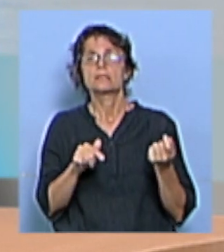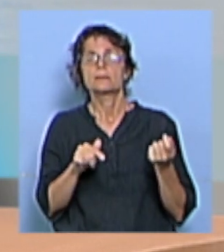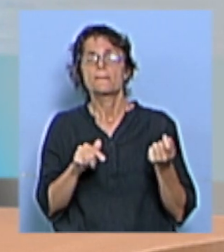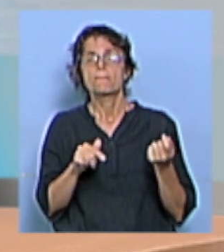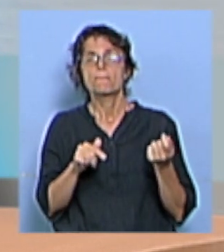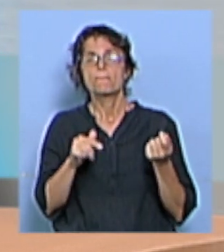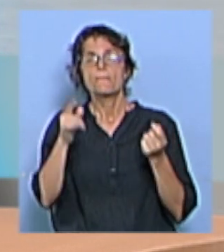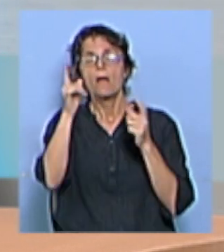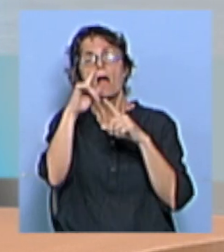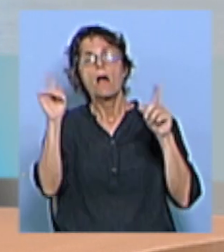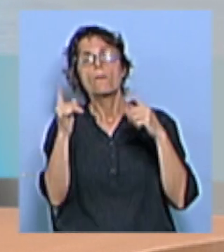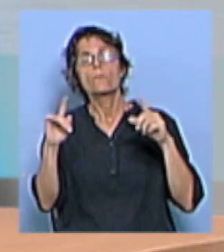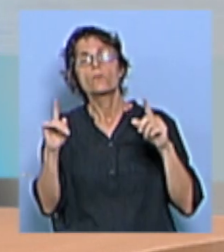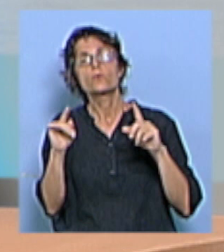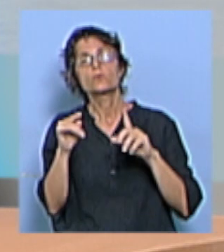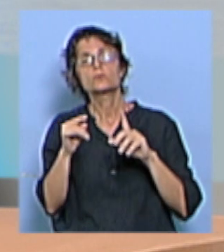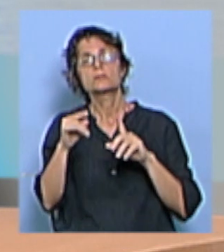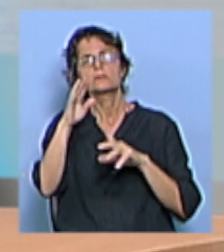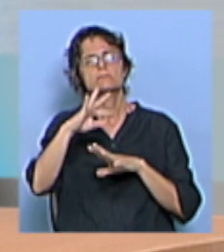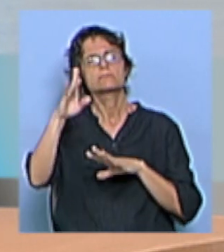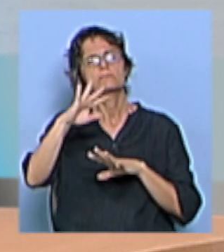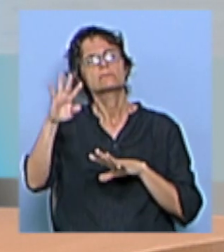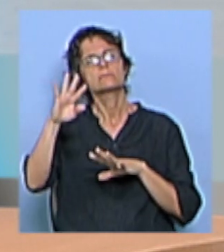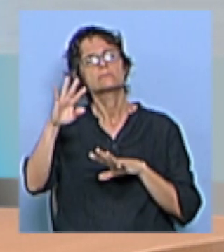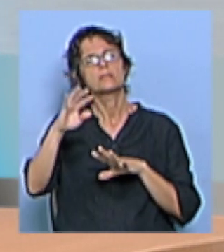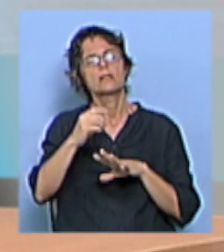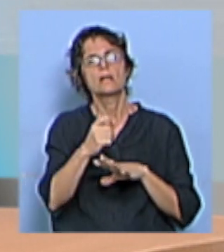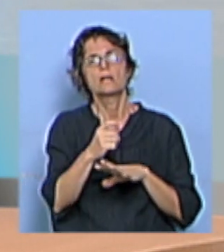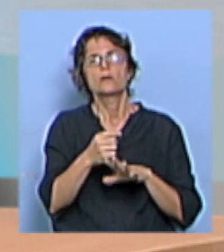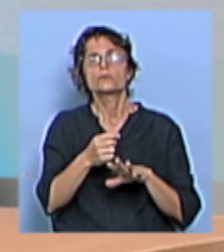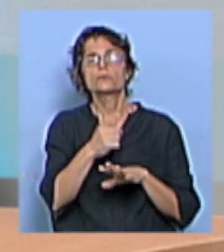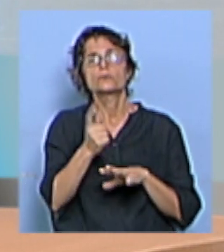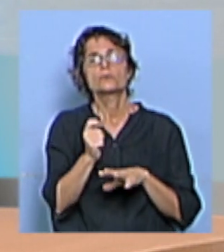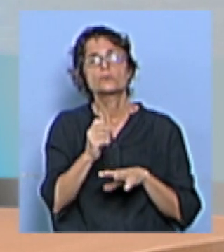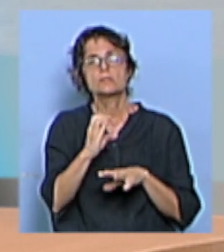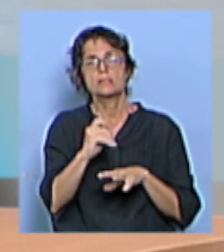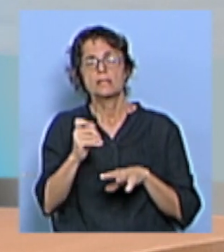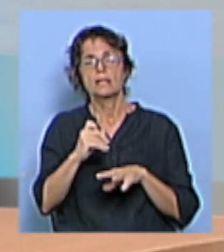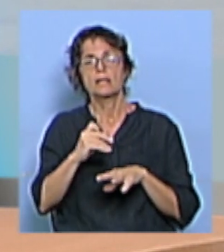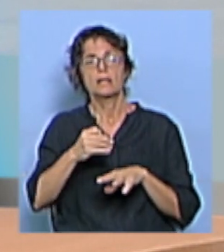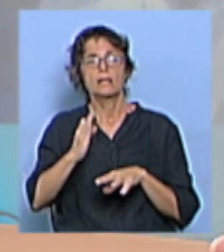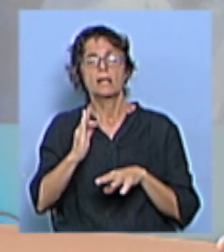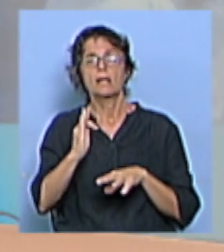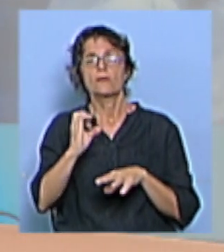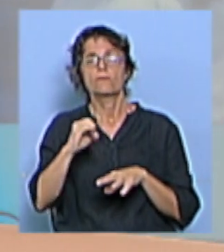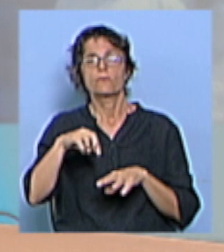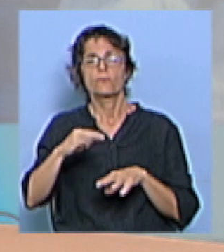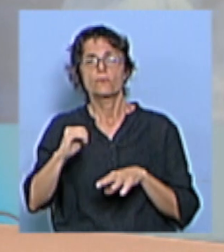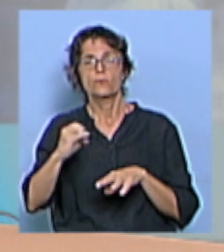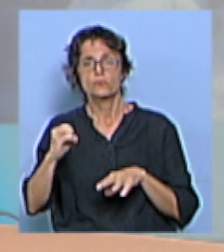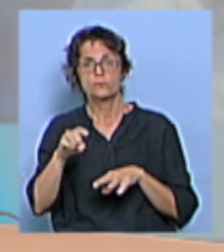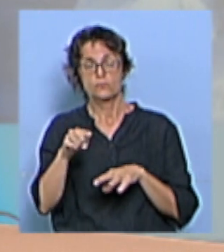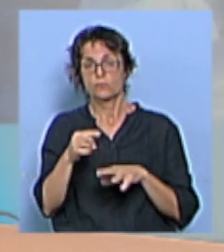tocar cantigas e baladas do Zeca Afonso. É uma coisa extraordinária. São só 10